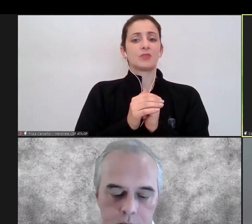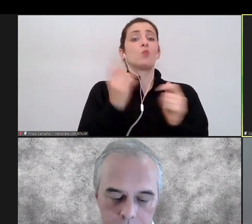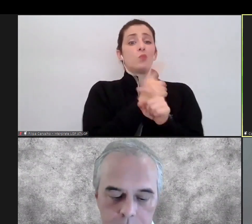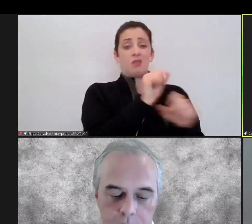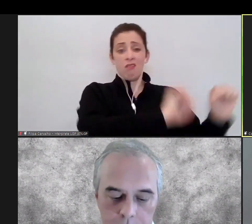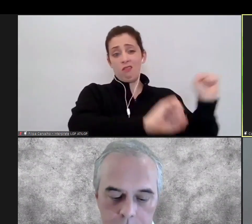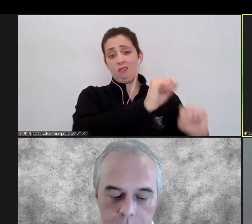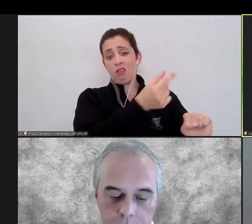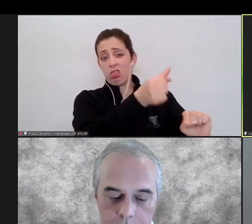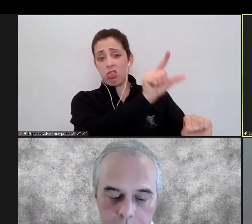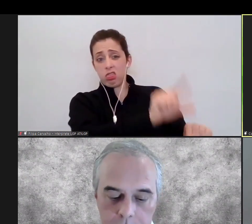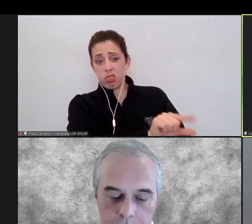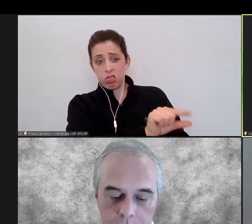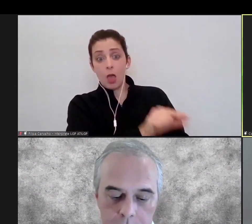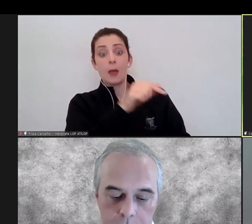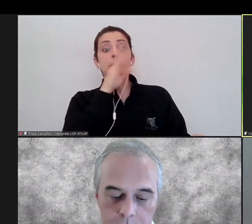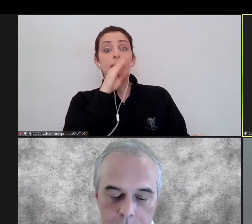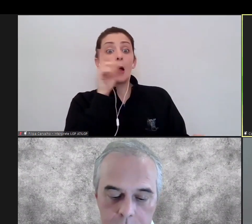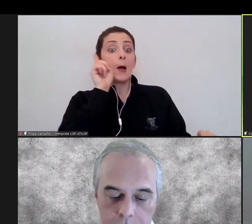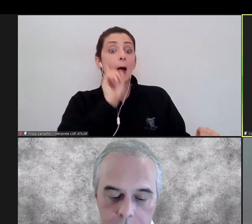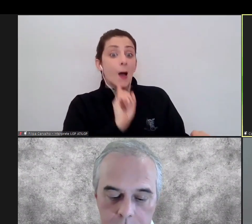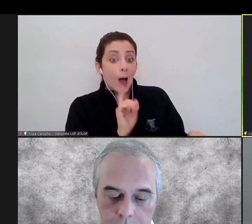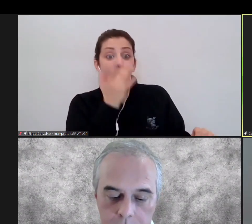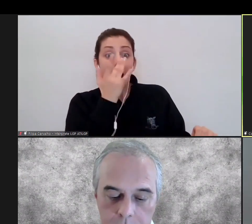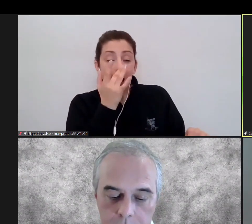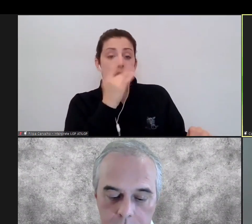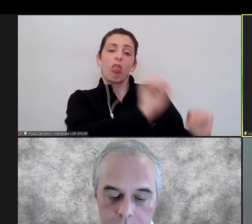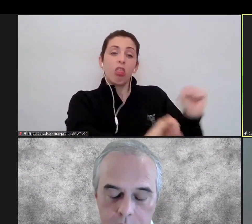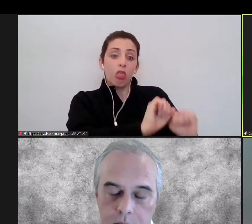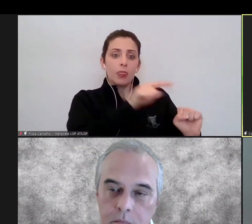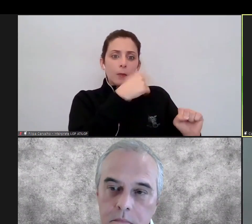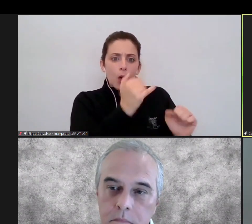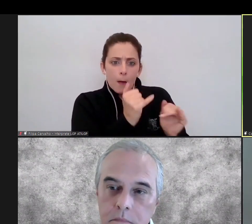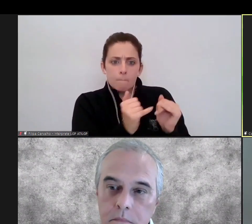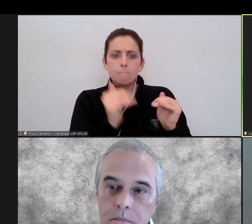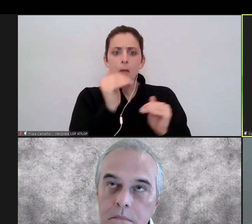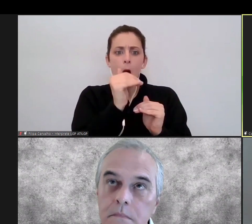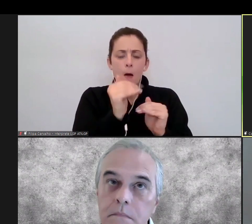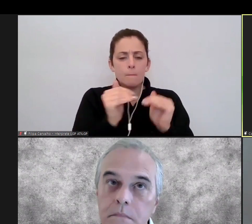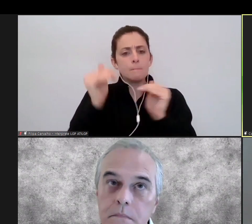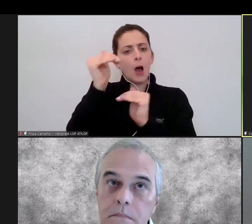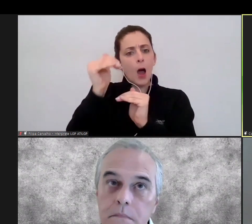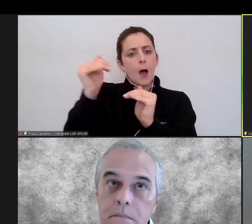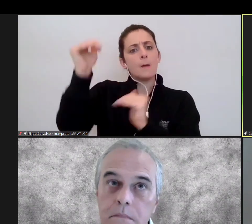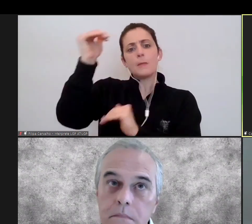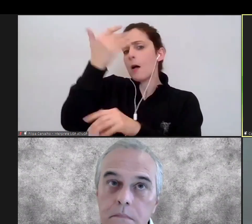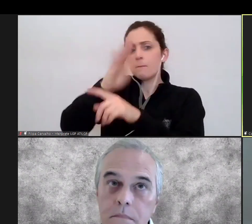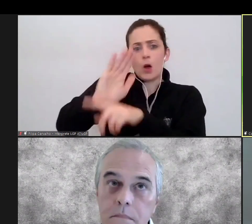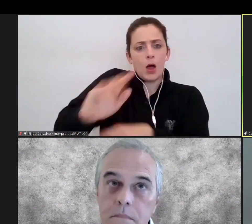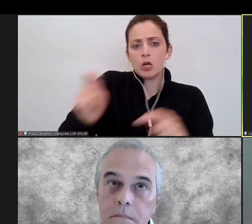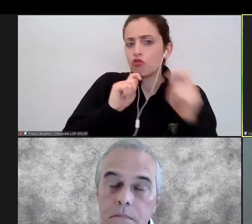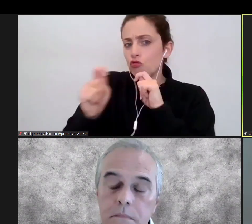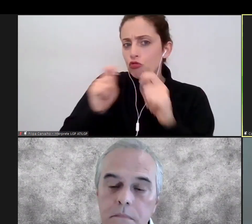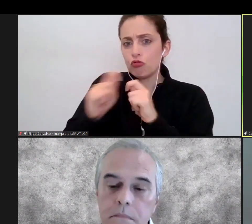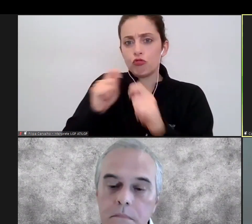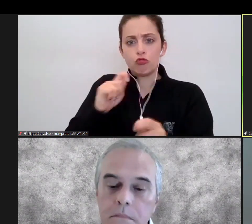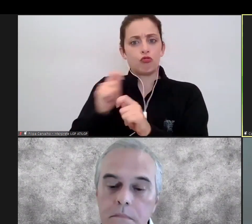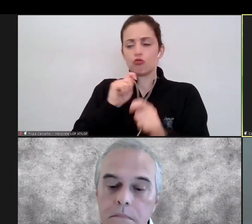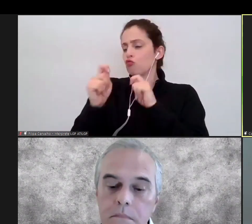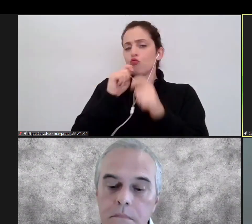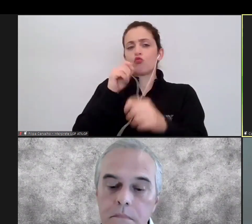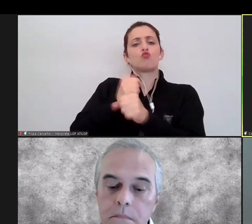e consegue ascender, senta-se na mesma cadeira que o colega está ali ao lado, apresenta o mesmo telejornal, por hipótese, não estou a falar de mim, por